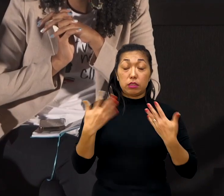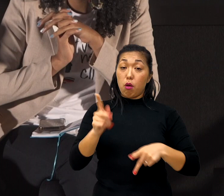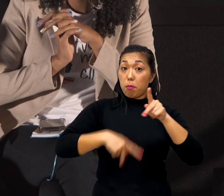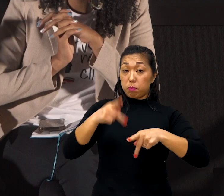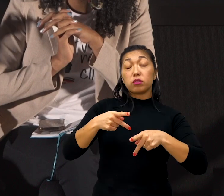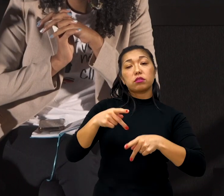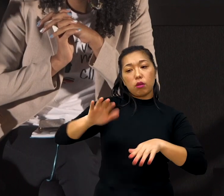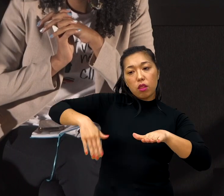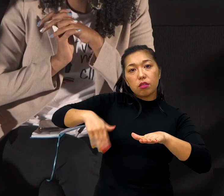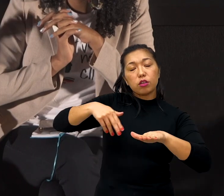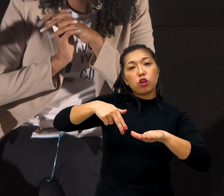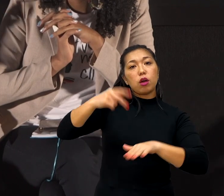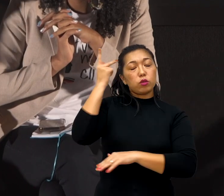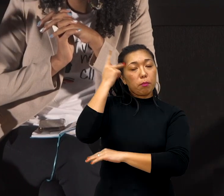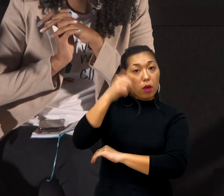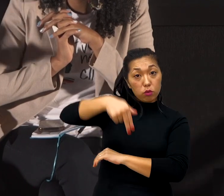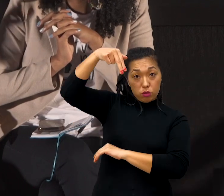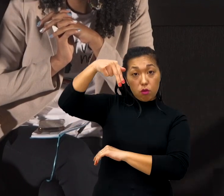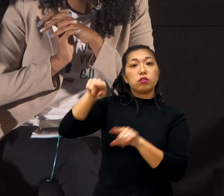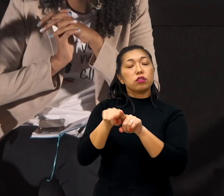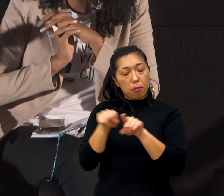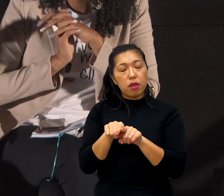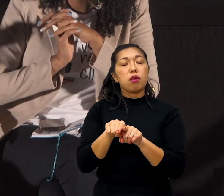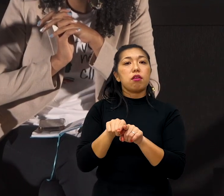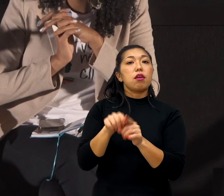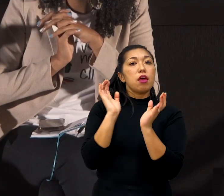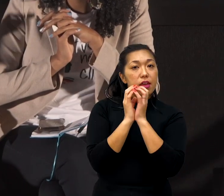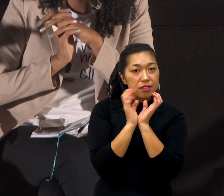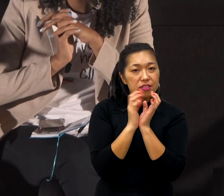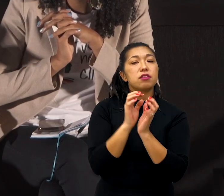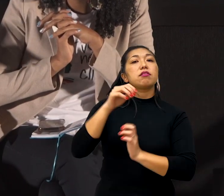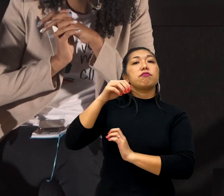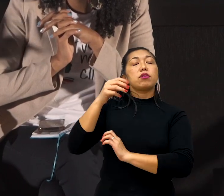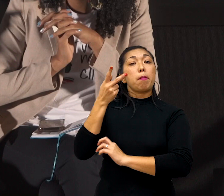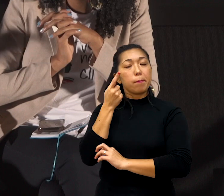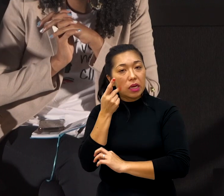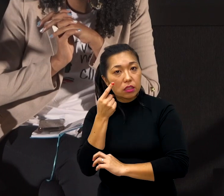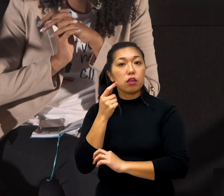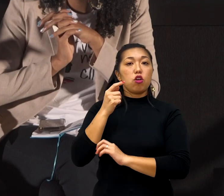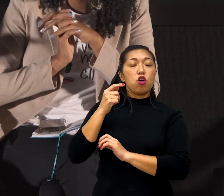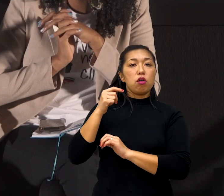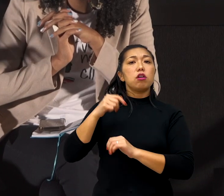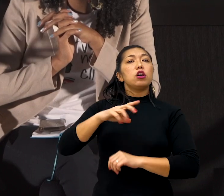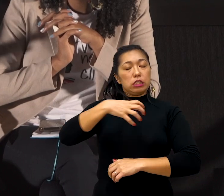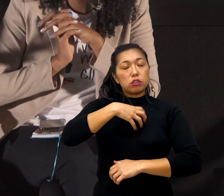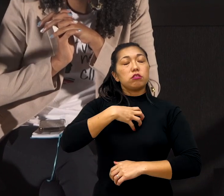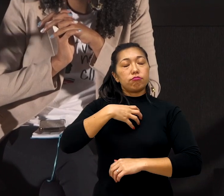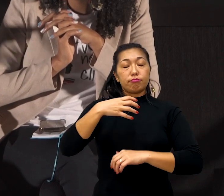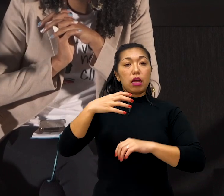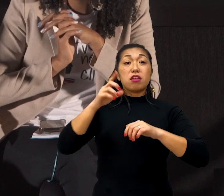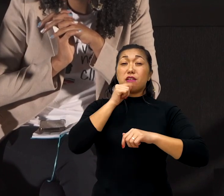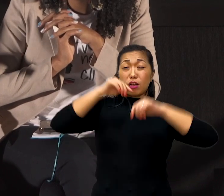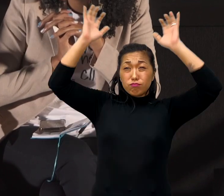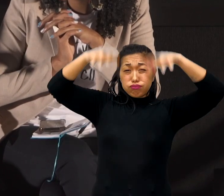do litoral norte, assim como a população em Recife, em Maceió, a Bahia, o ano retrasado e o ano passado, que sofreu com forte chuva, sabe